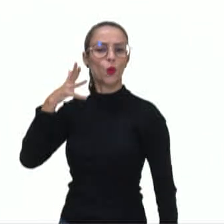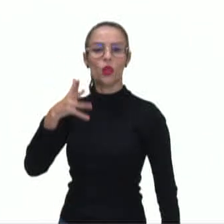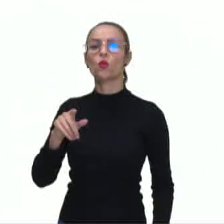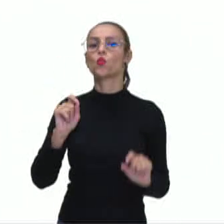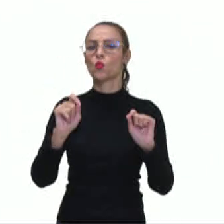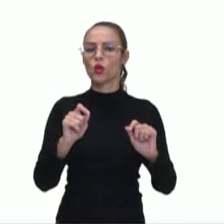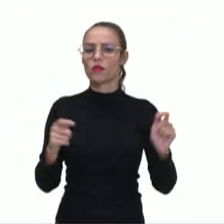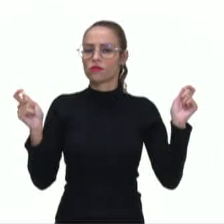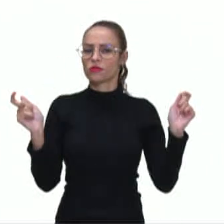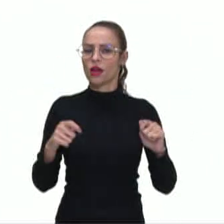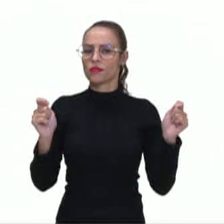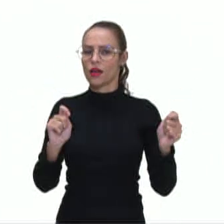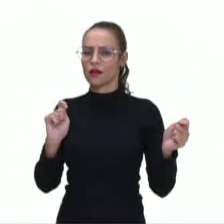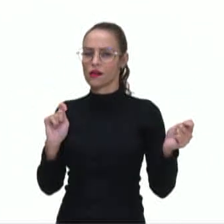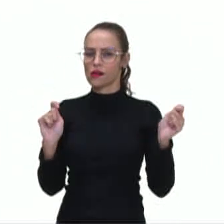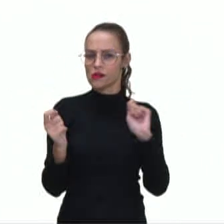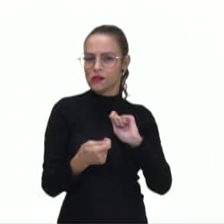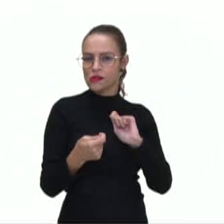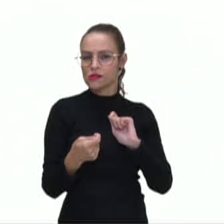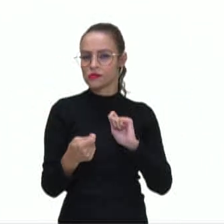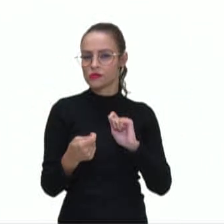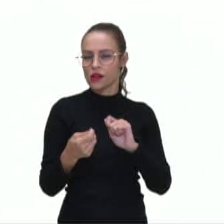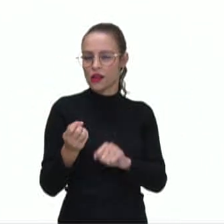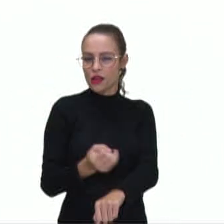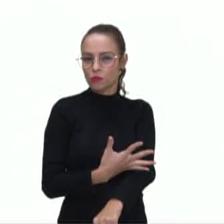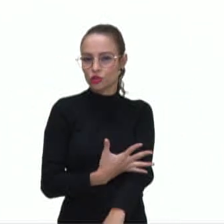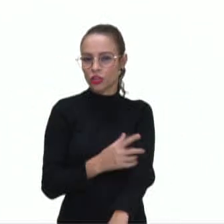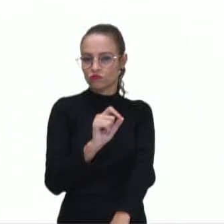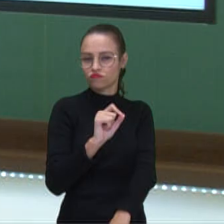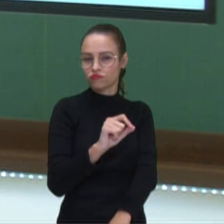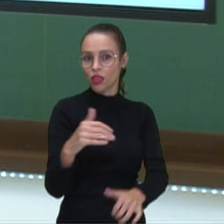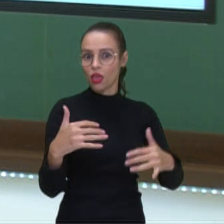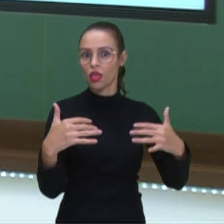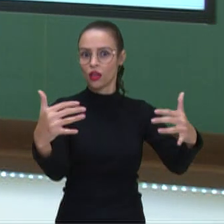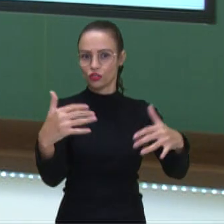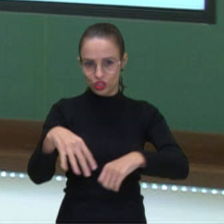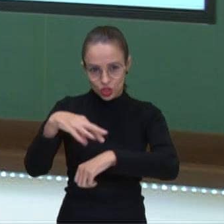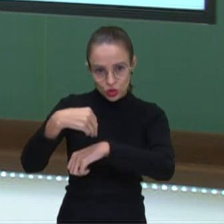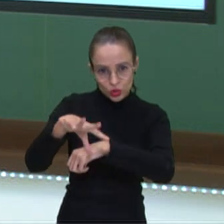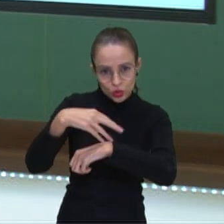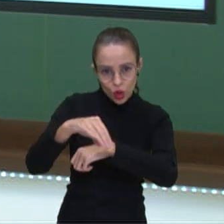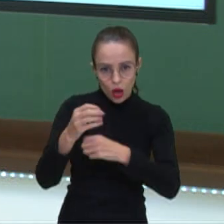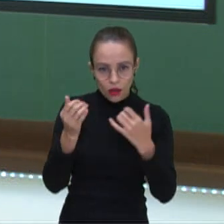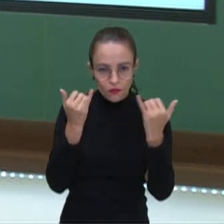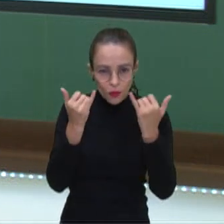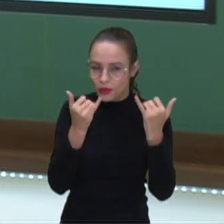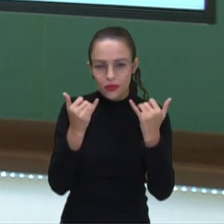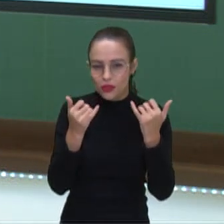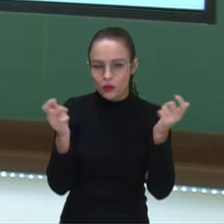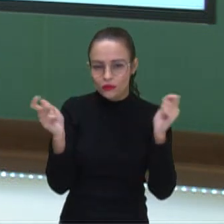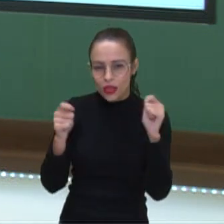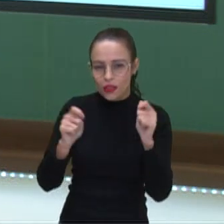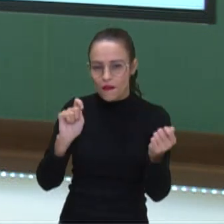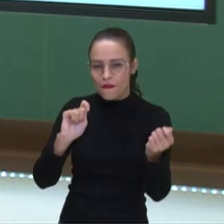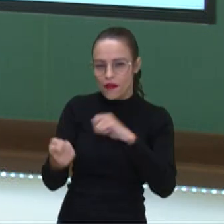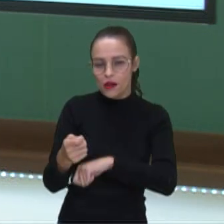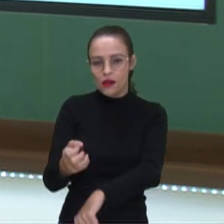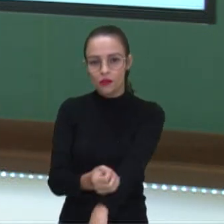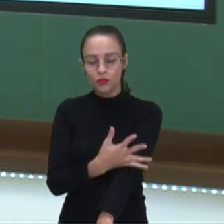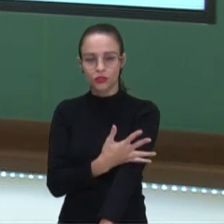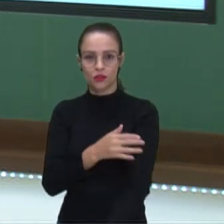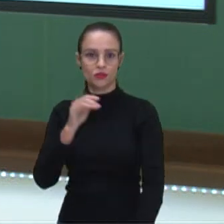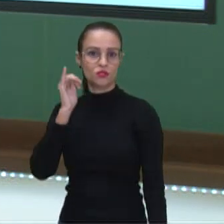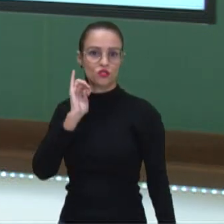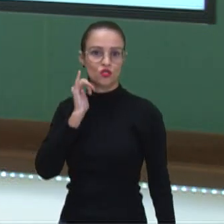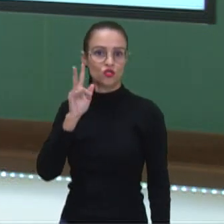de alterar as emoções de seus ouvintes e não apenas informá-los. Então, se você está contando uma história e essa história ela vem